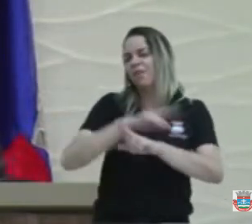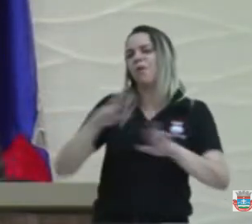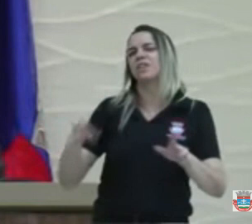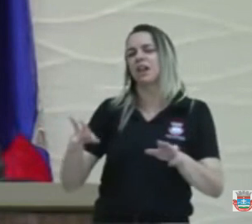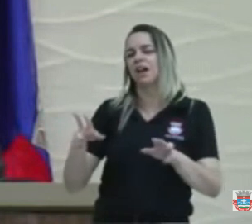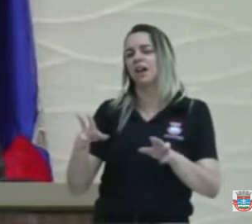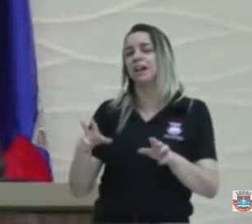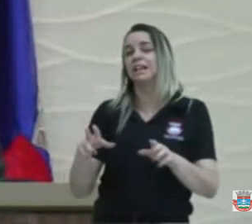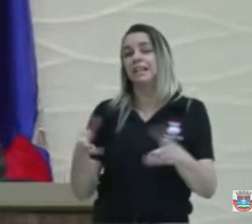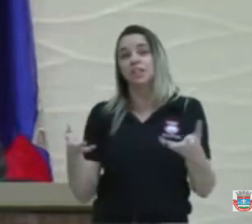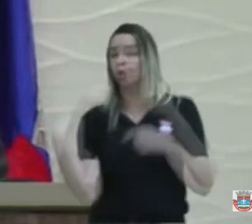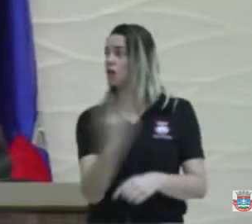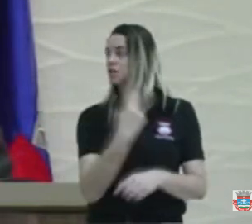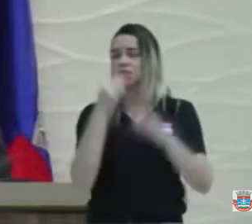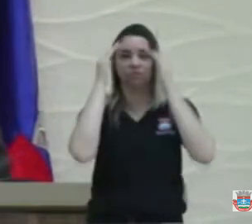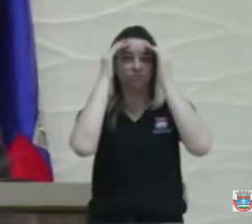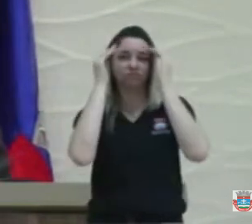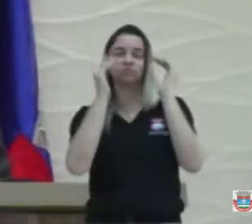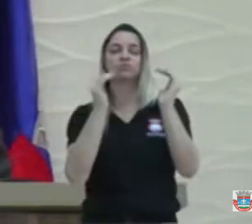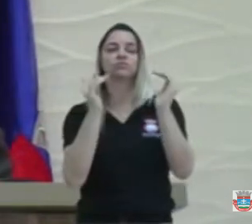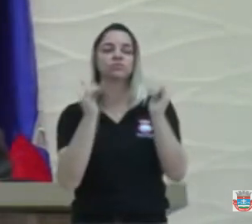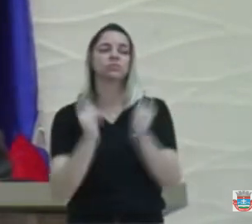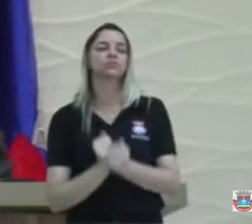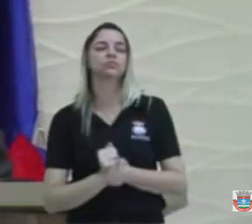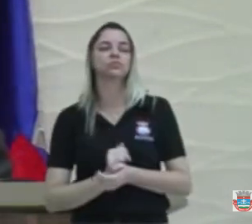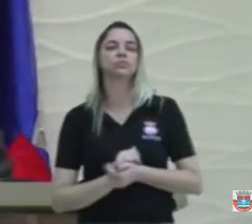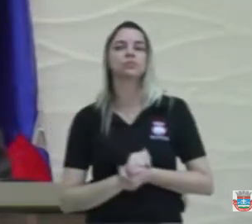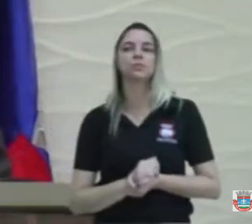respeitando a situação,